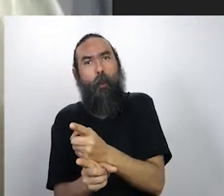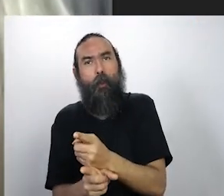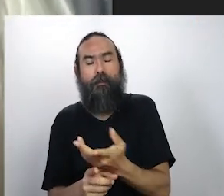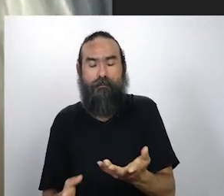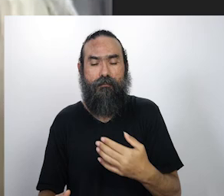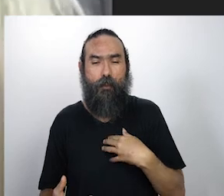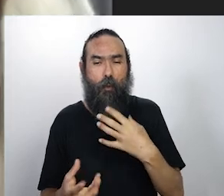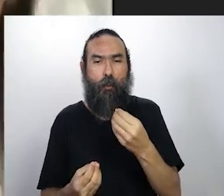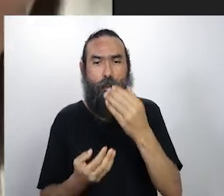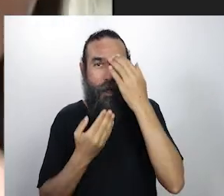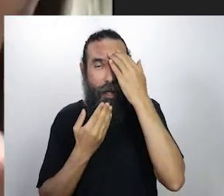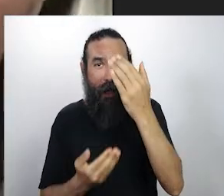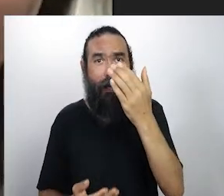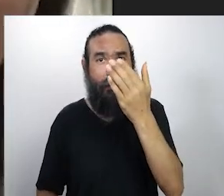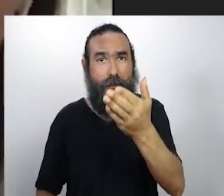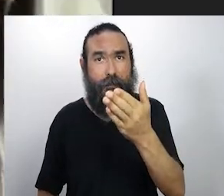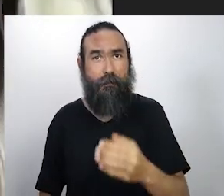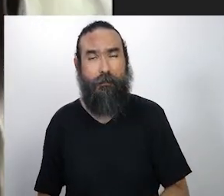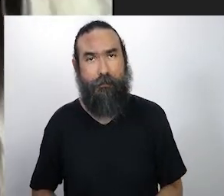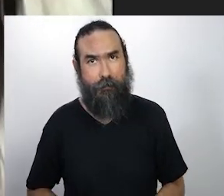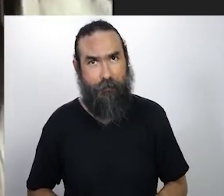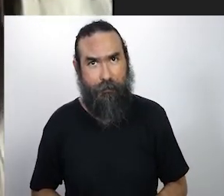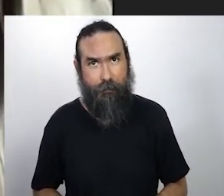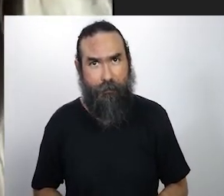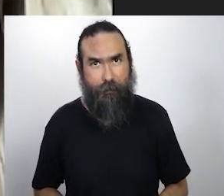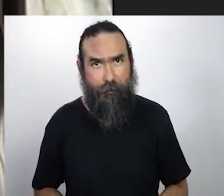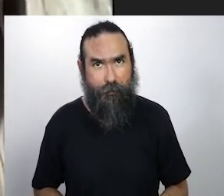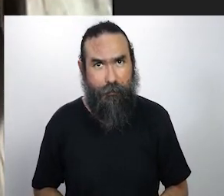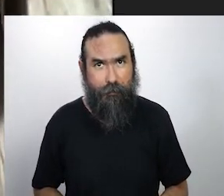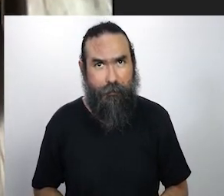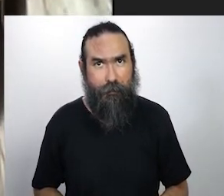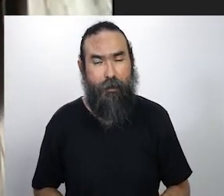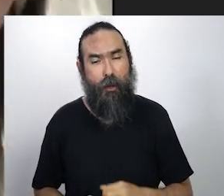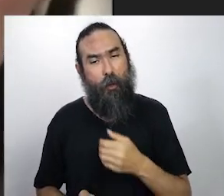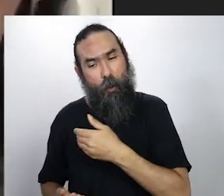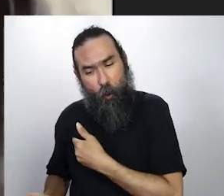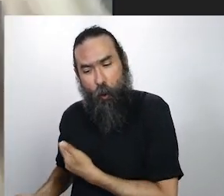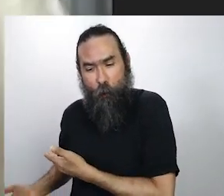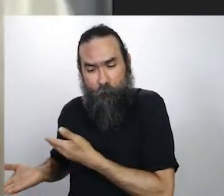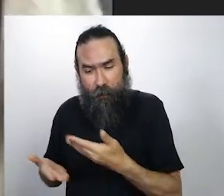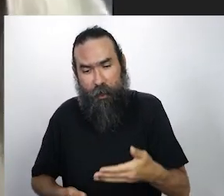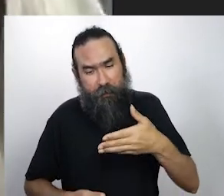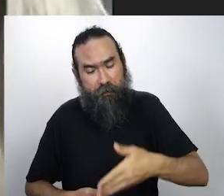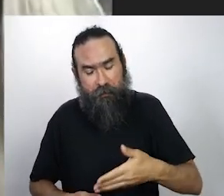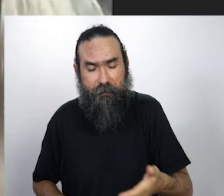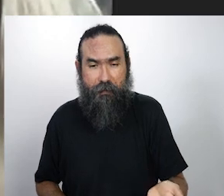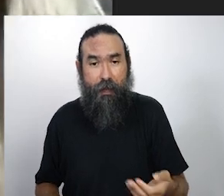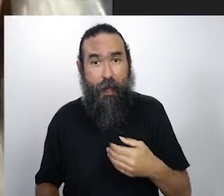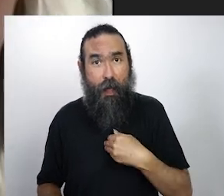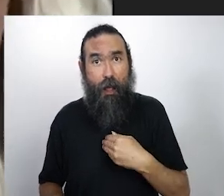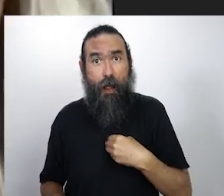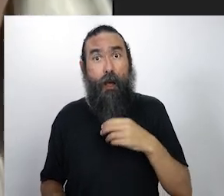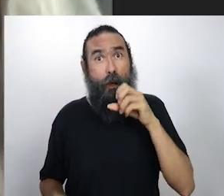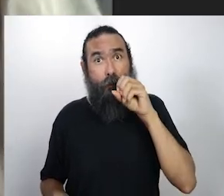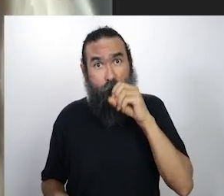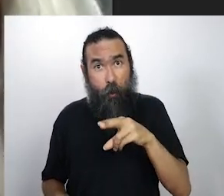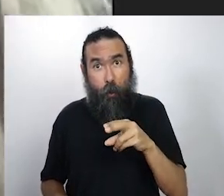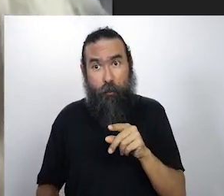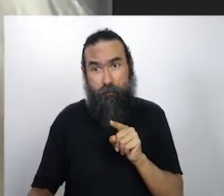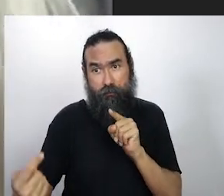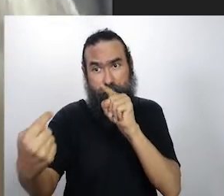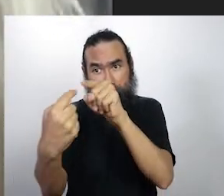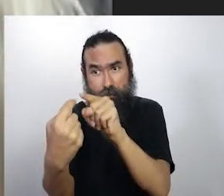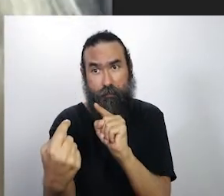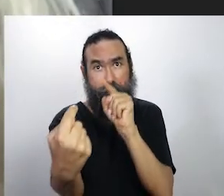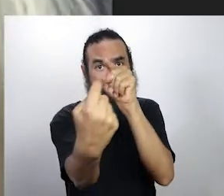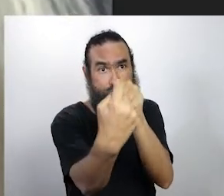o convite, né? E dizer que eu vou entrar em contato com cada um de vocês, que cada um de vocês temos interesse em